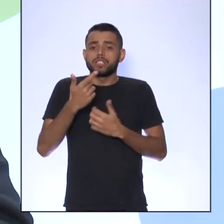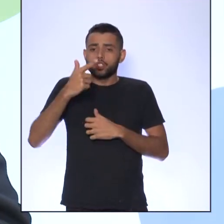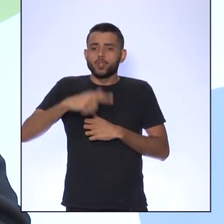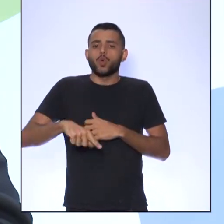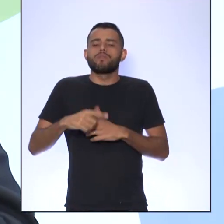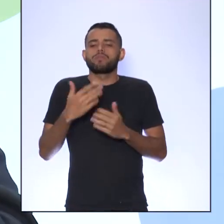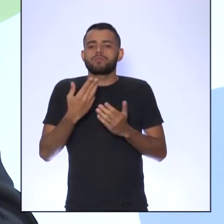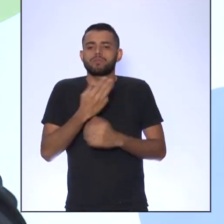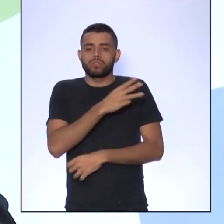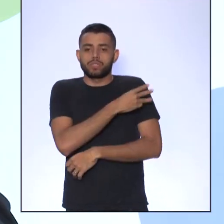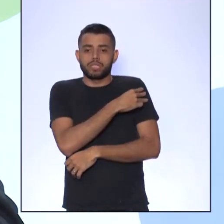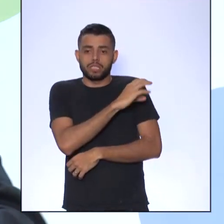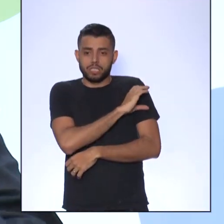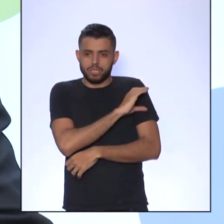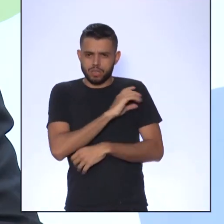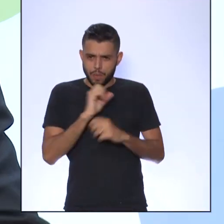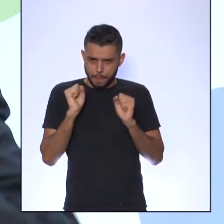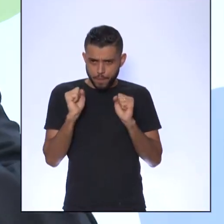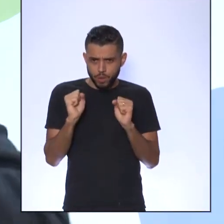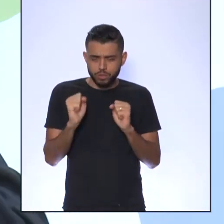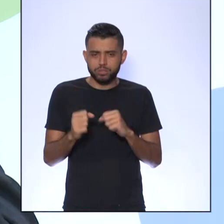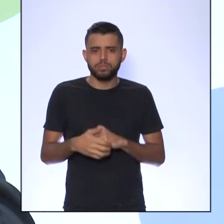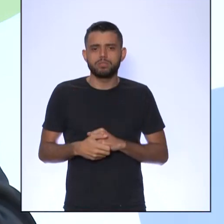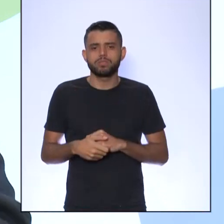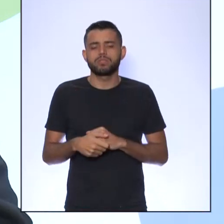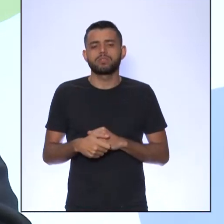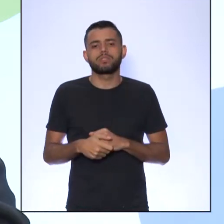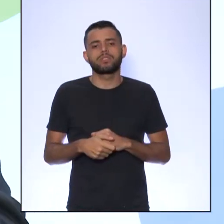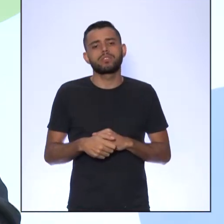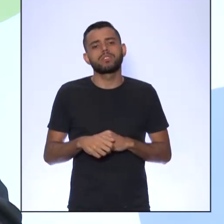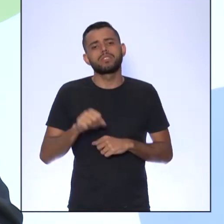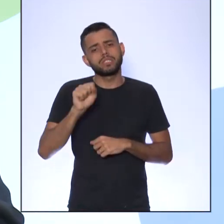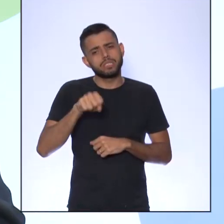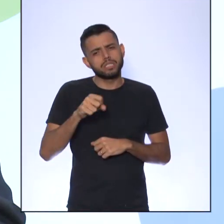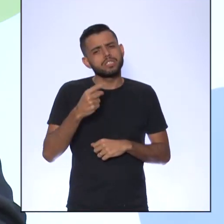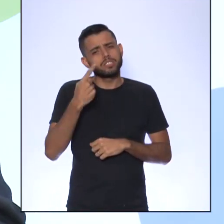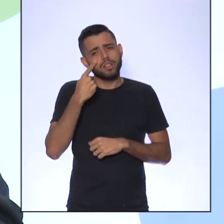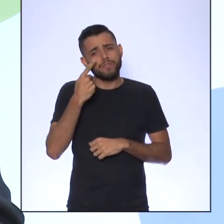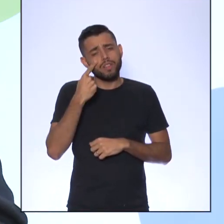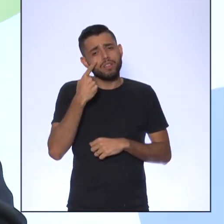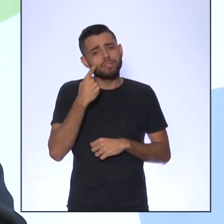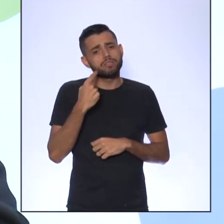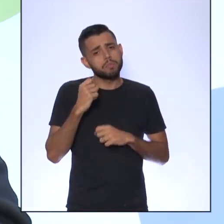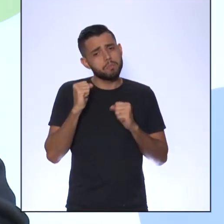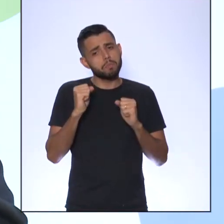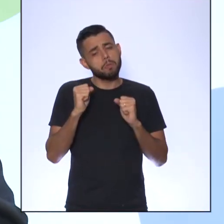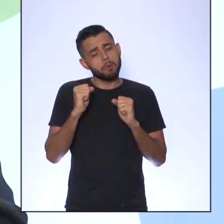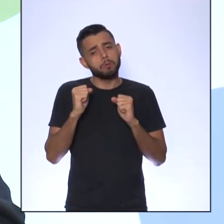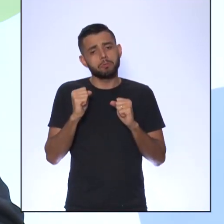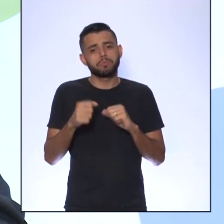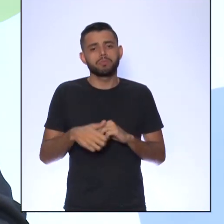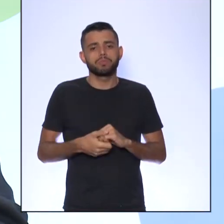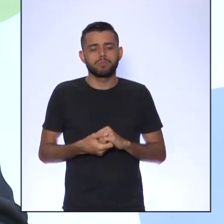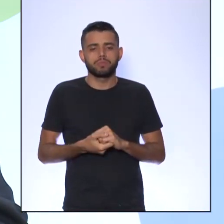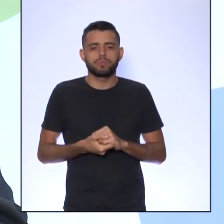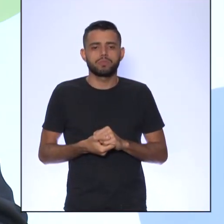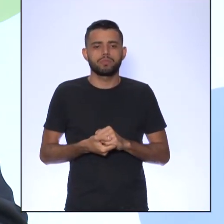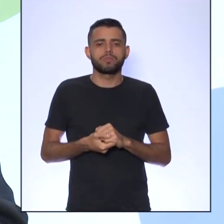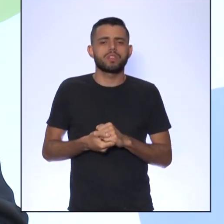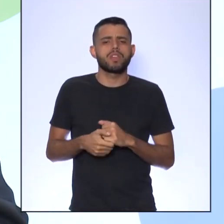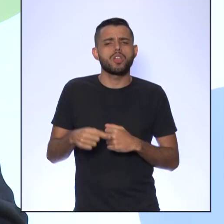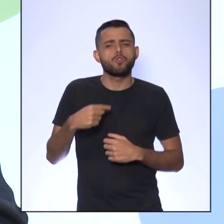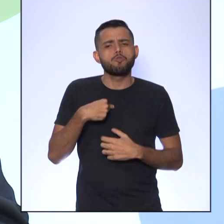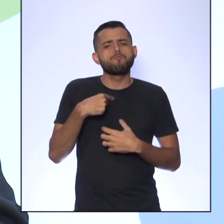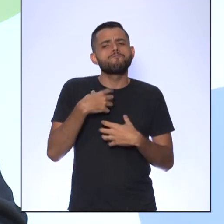ano, eu posso? E eu quero dizer para você que eventualmente está inseguro, a gente está estudando isso sim. É uma possibilidade, eu fiquei muito movido